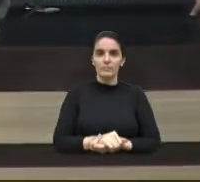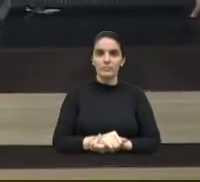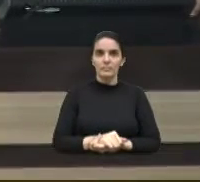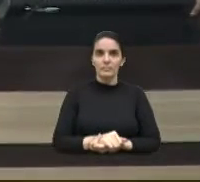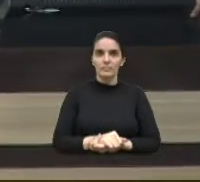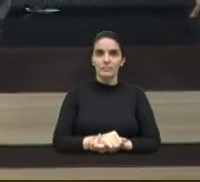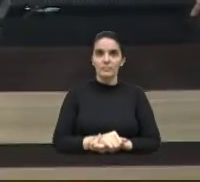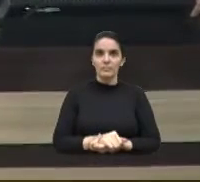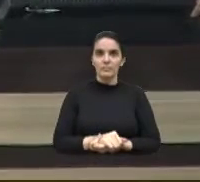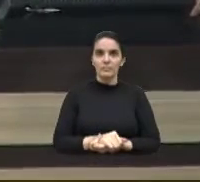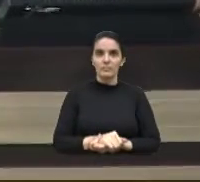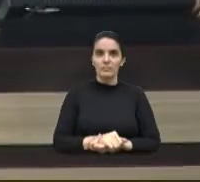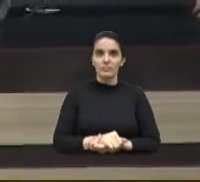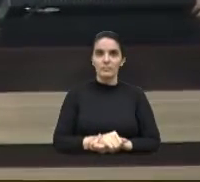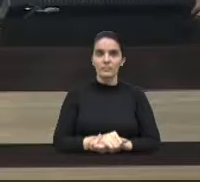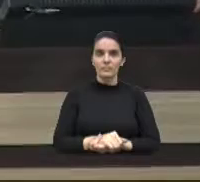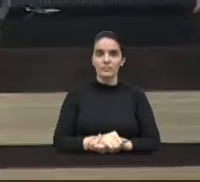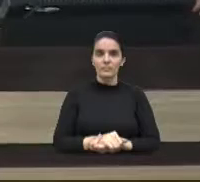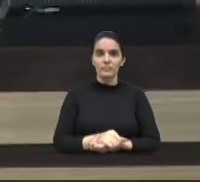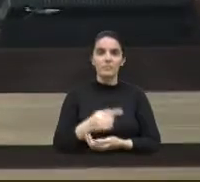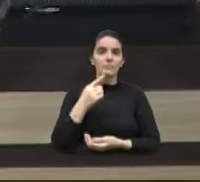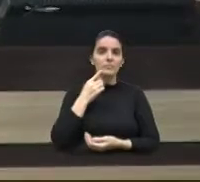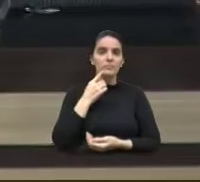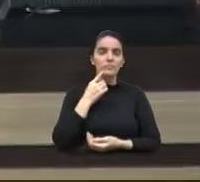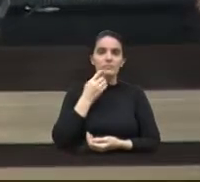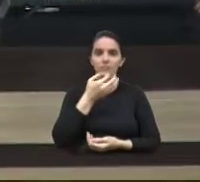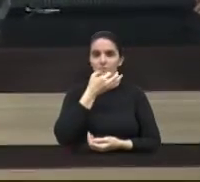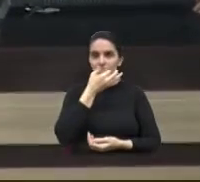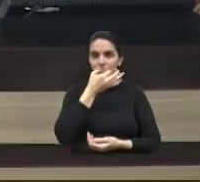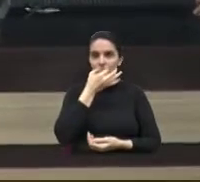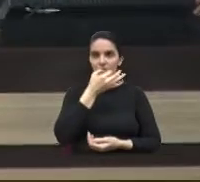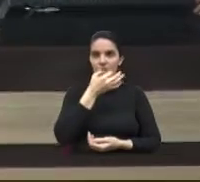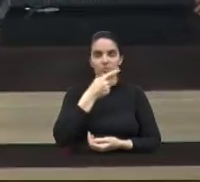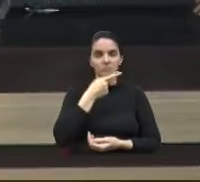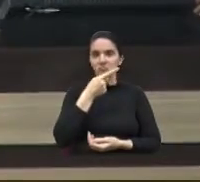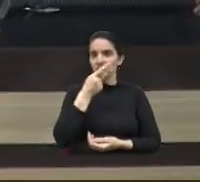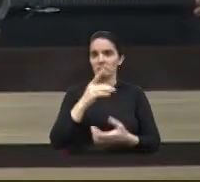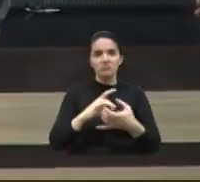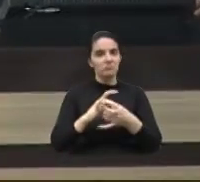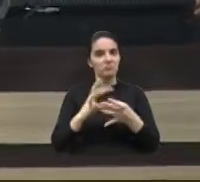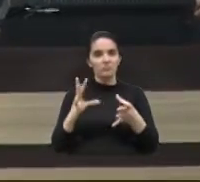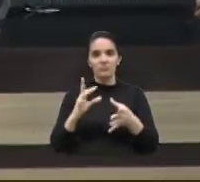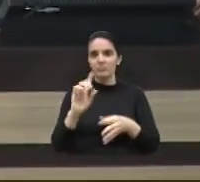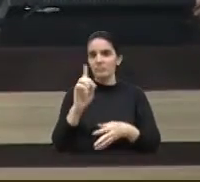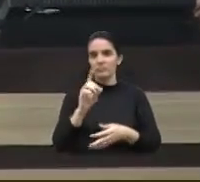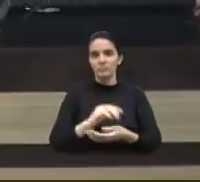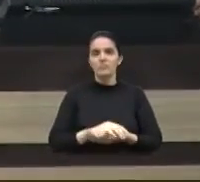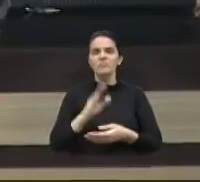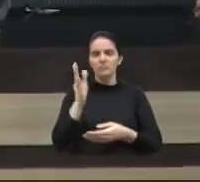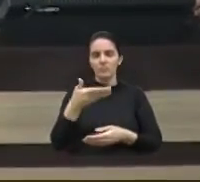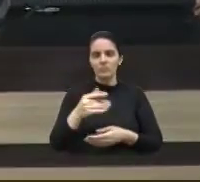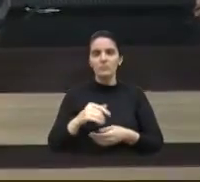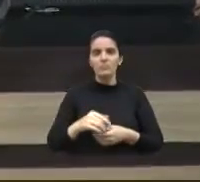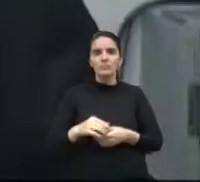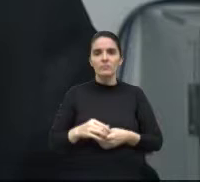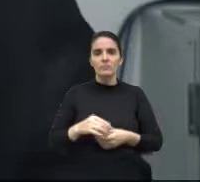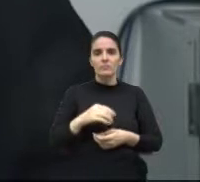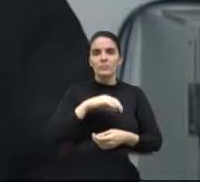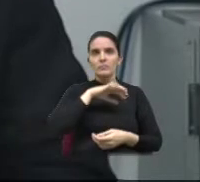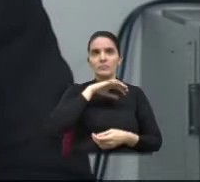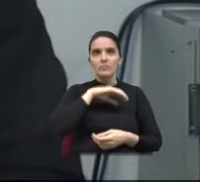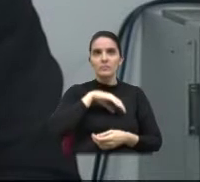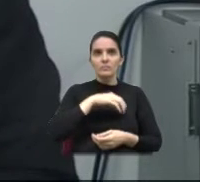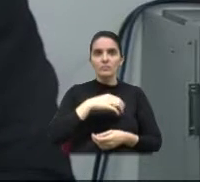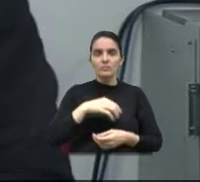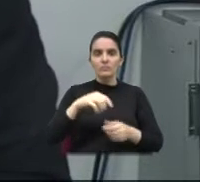rapidinho. Questão de ordem, vereador Cleiton Silva. Eu não vou declarar minha independência, porque isso eu já fiz em dezembro. Assim, não